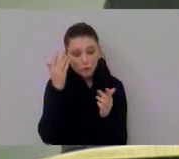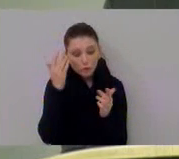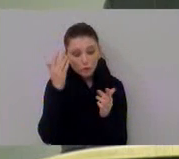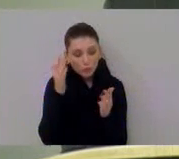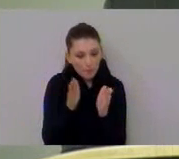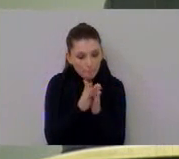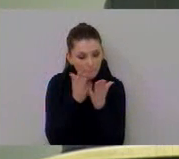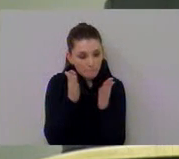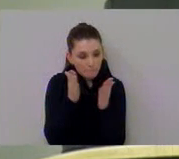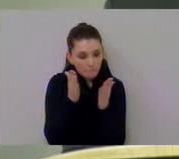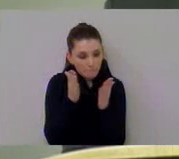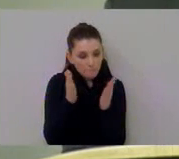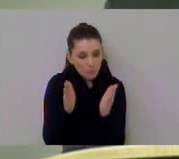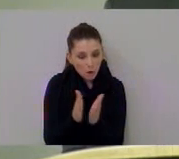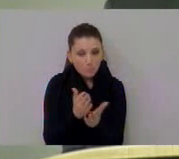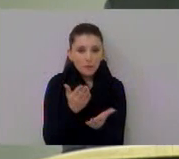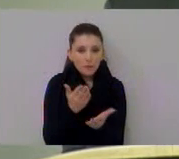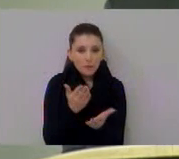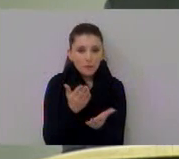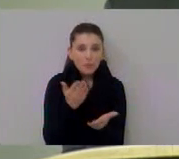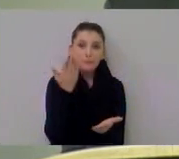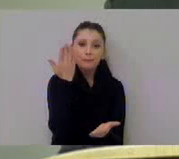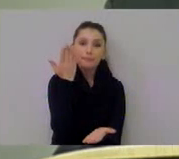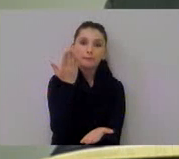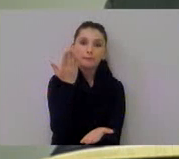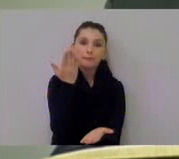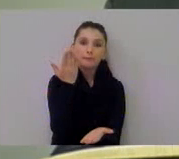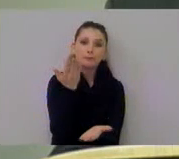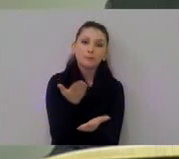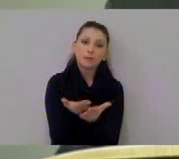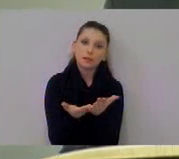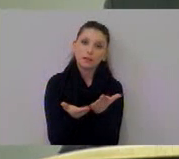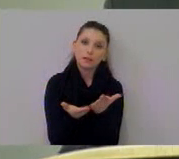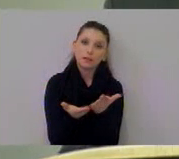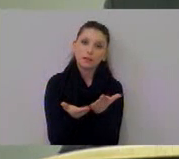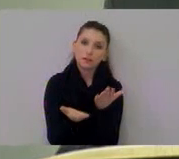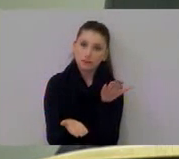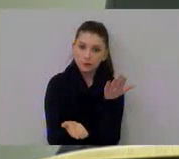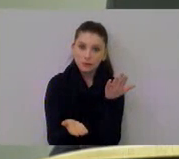ali naquela região, gente que